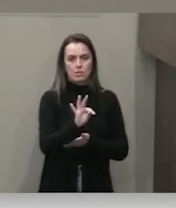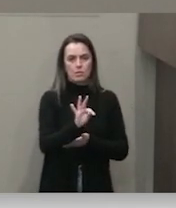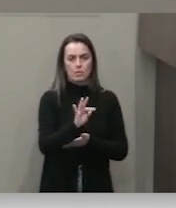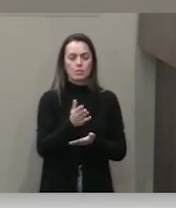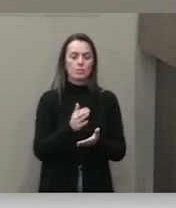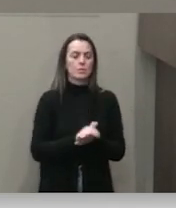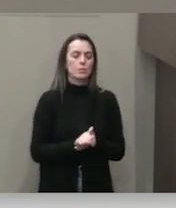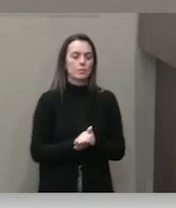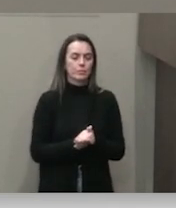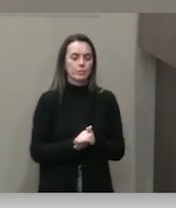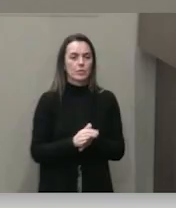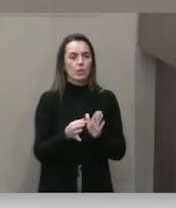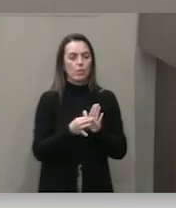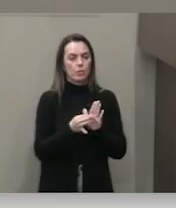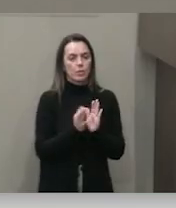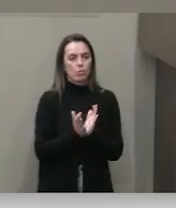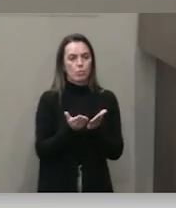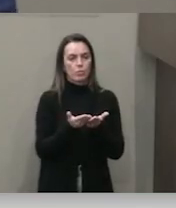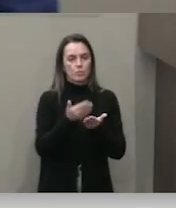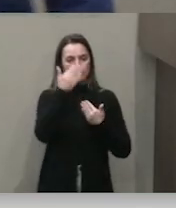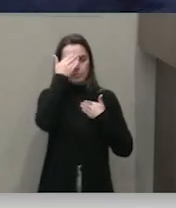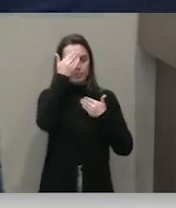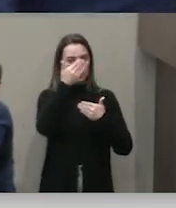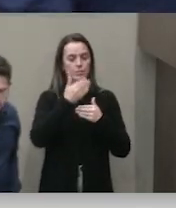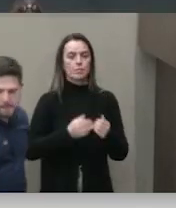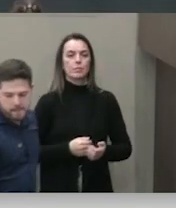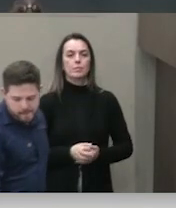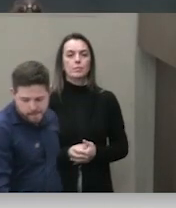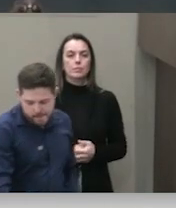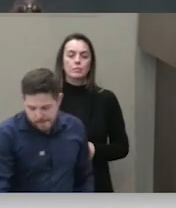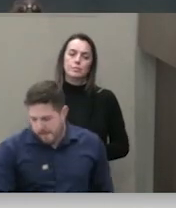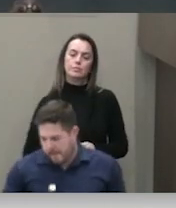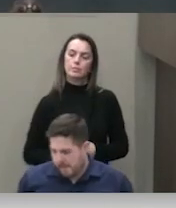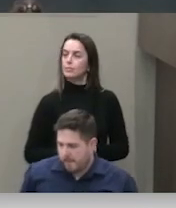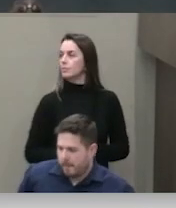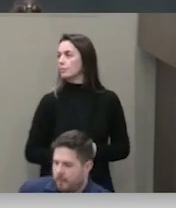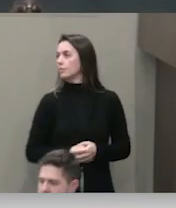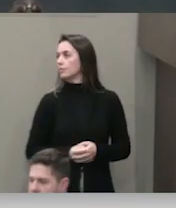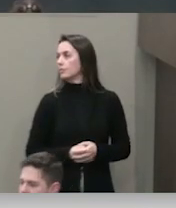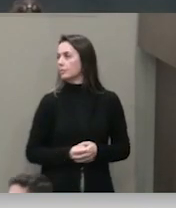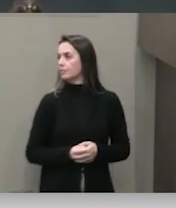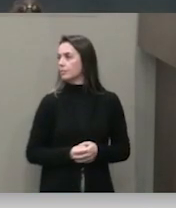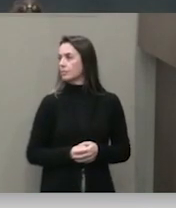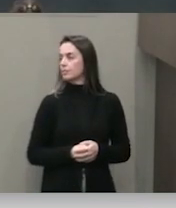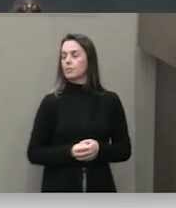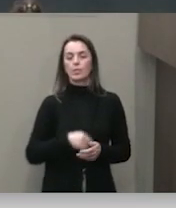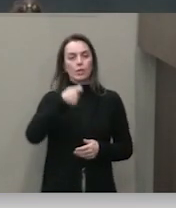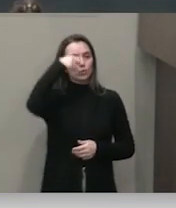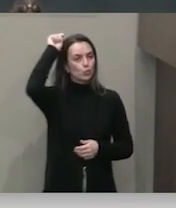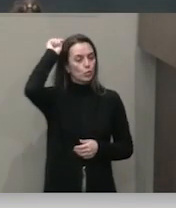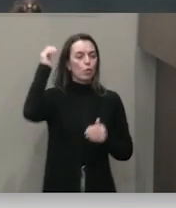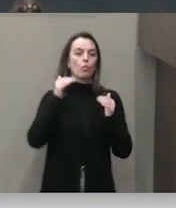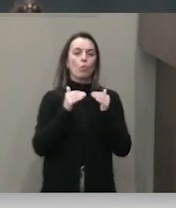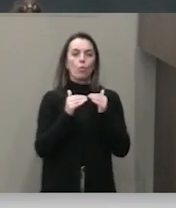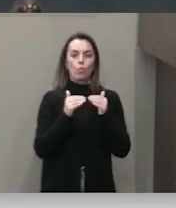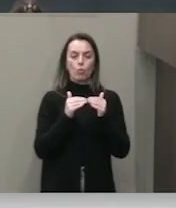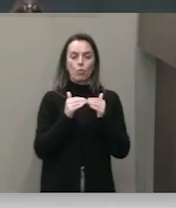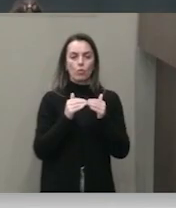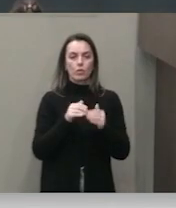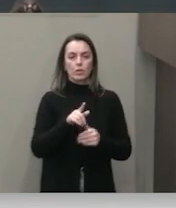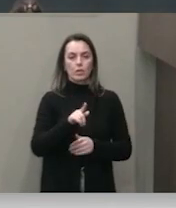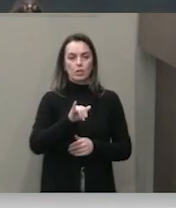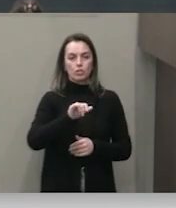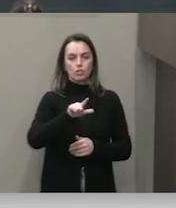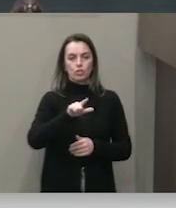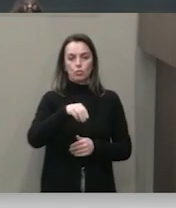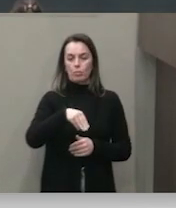posicionamento da comissão. Muito obrigado, senhor presidente. Obrigado, vereador Iel. João Pedro Nunes, contemplado. Gilmar Joel Fuga,